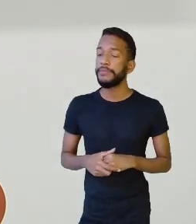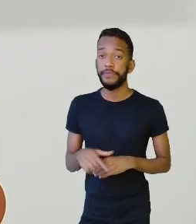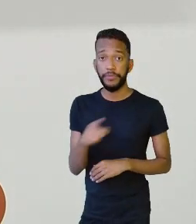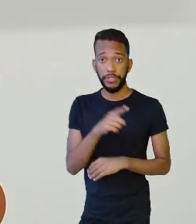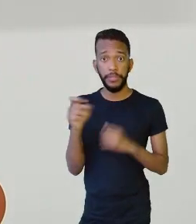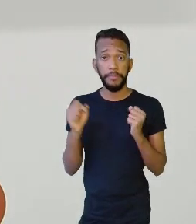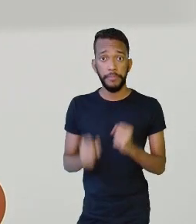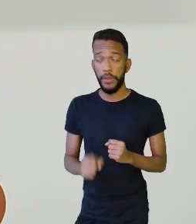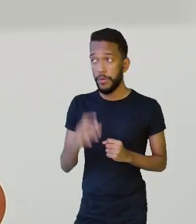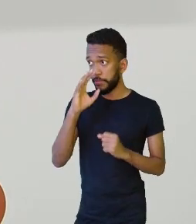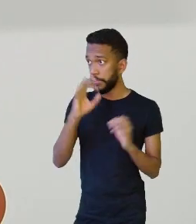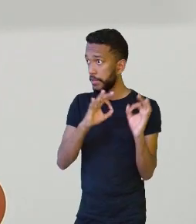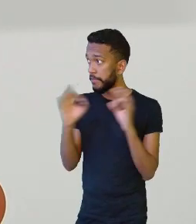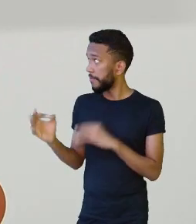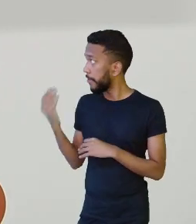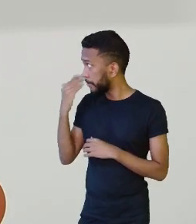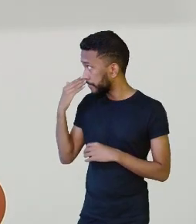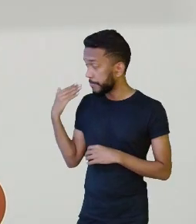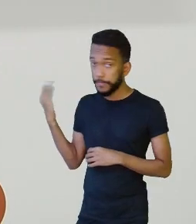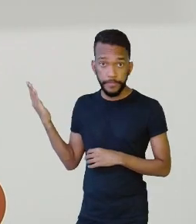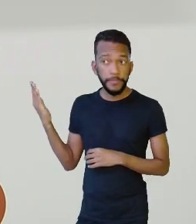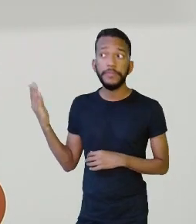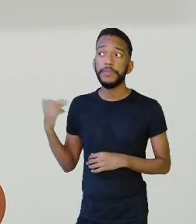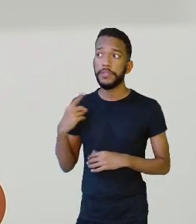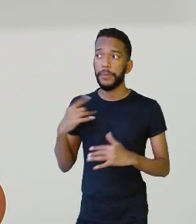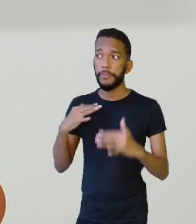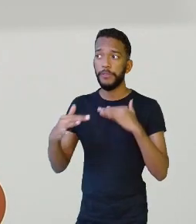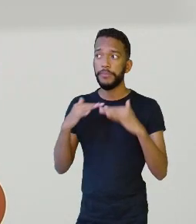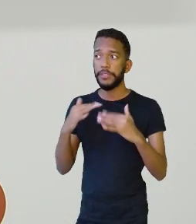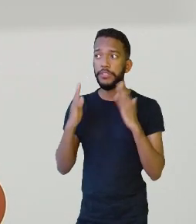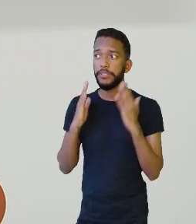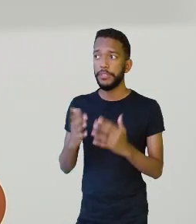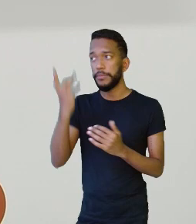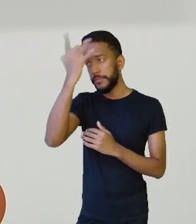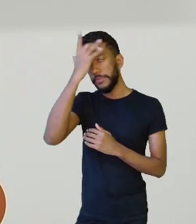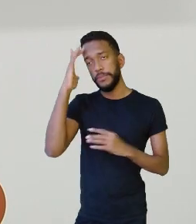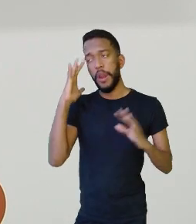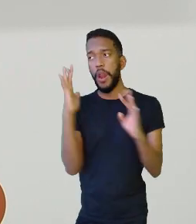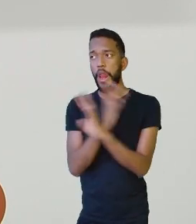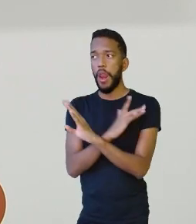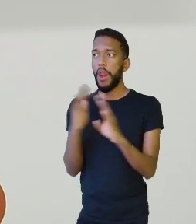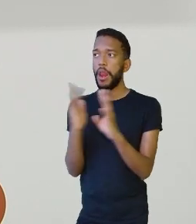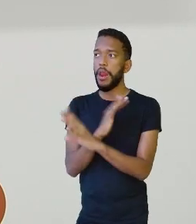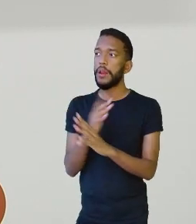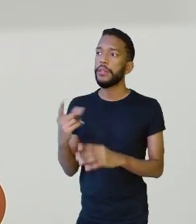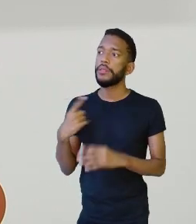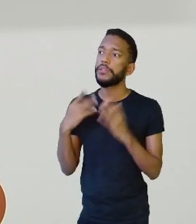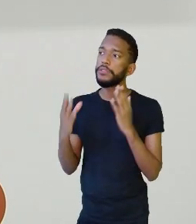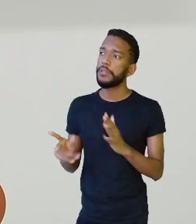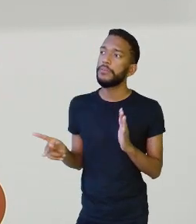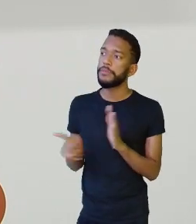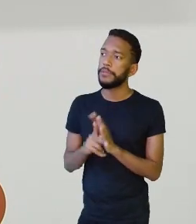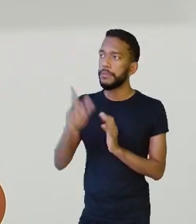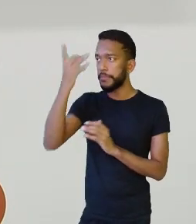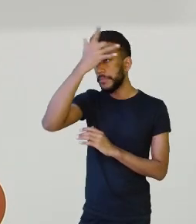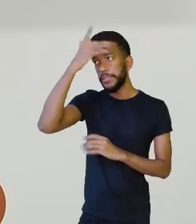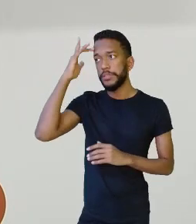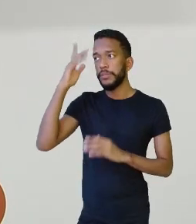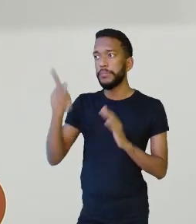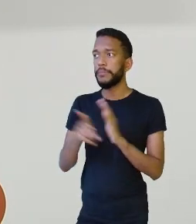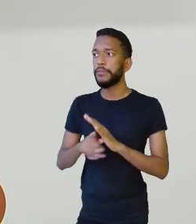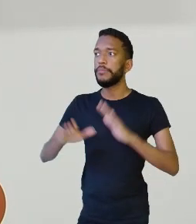observar que a movimentação é muito grande, as pessoas tem uma pessoa ali com as